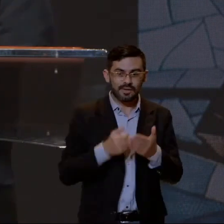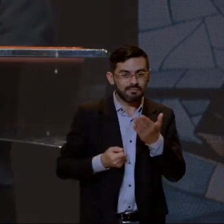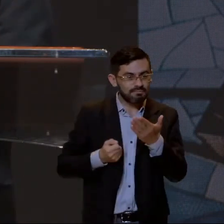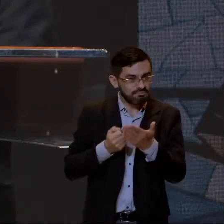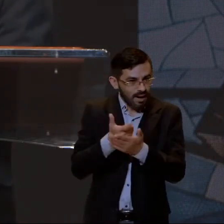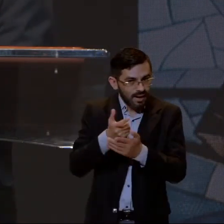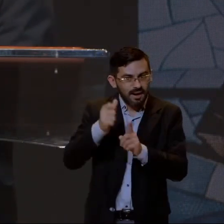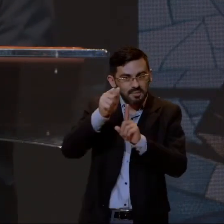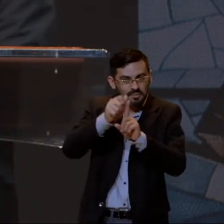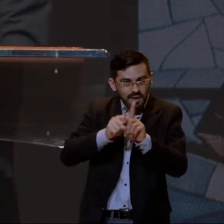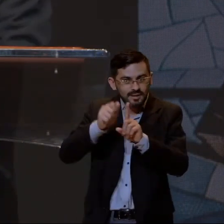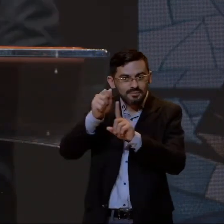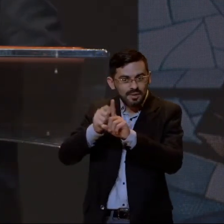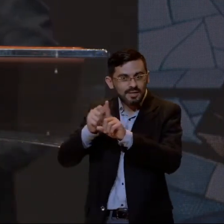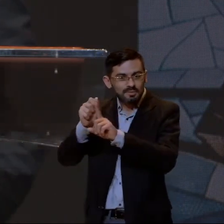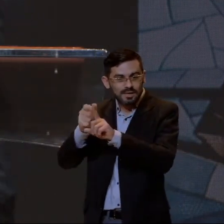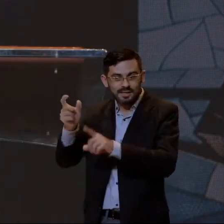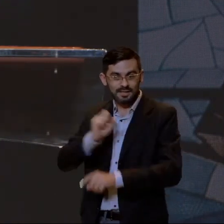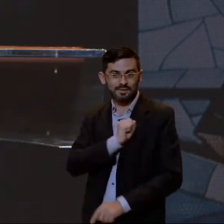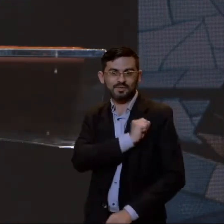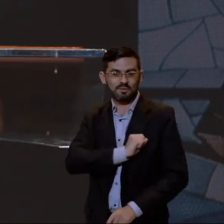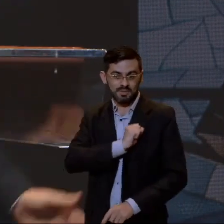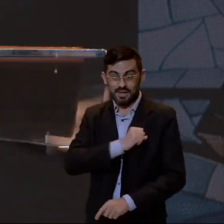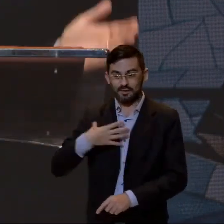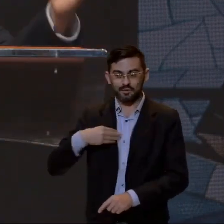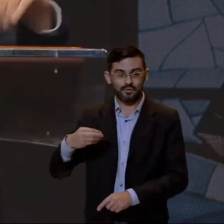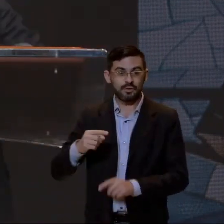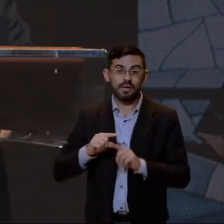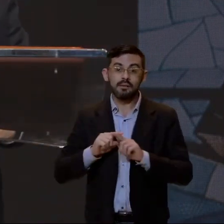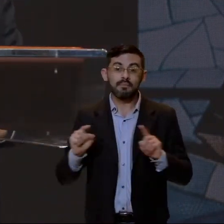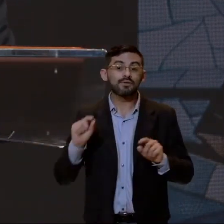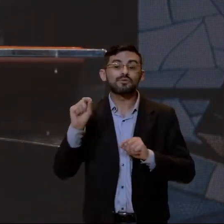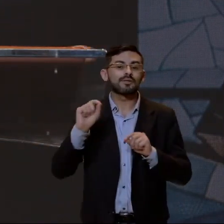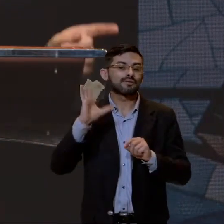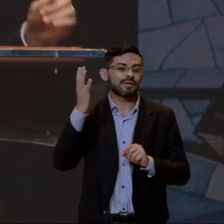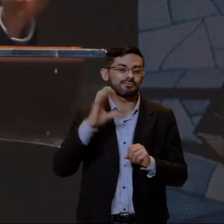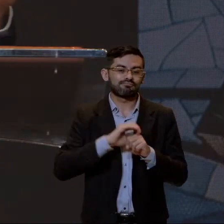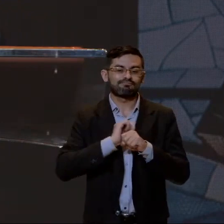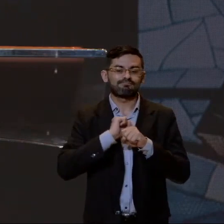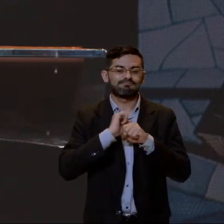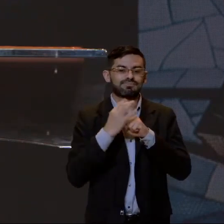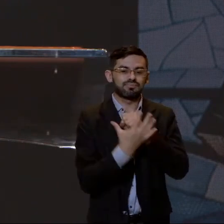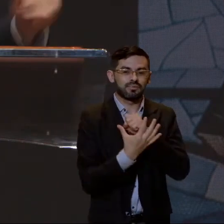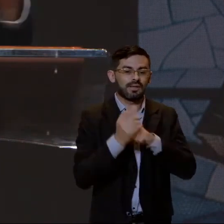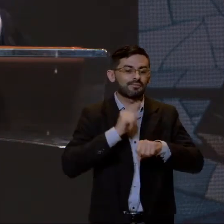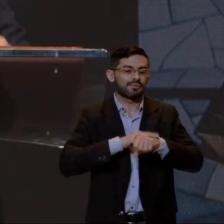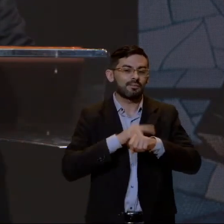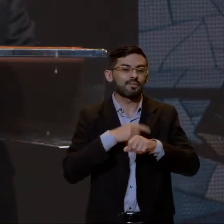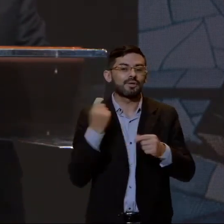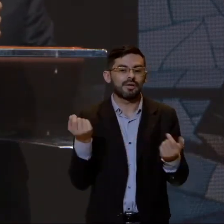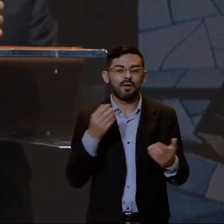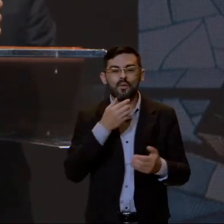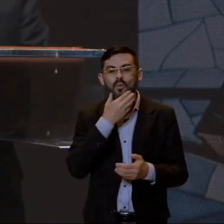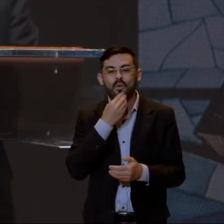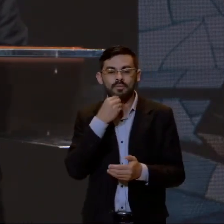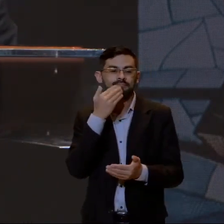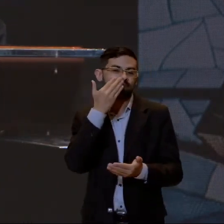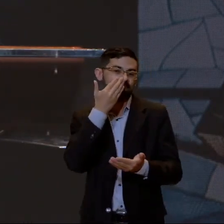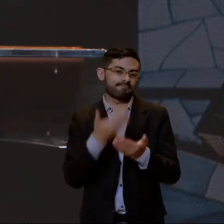para começar a pagar a faculdade do seu filho, mas vem o Covid, e durante o Covid ele perde o